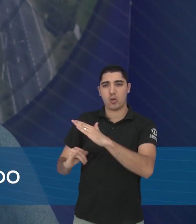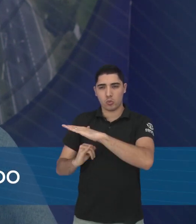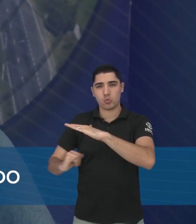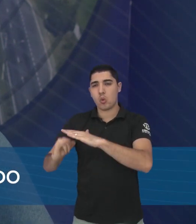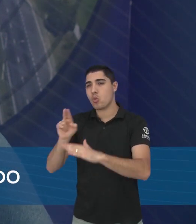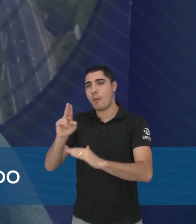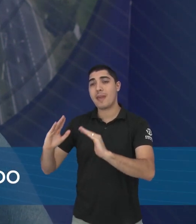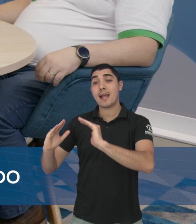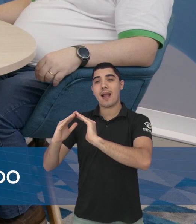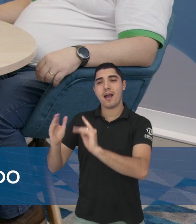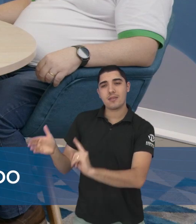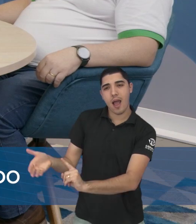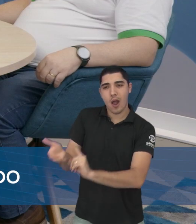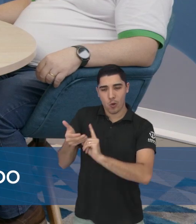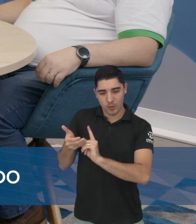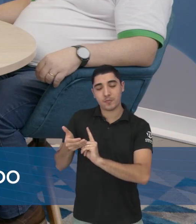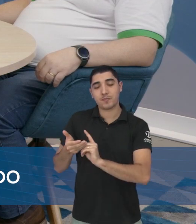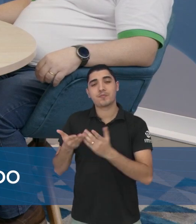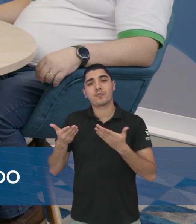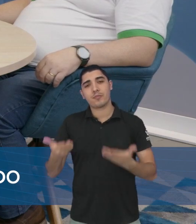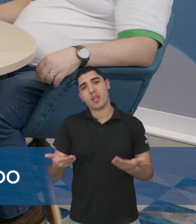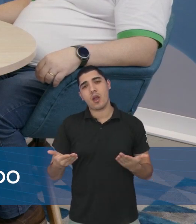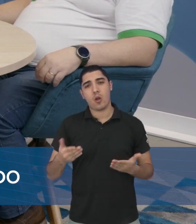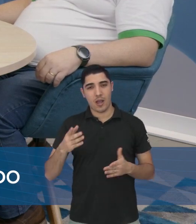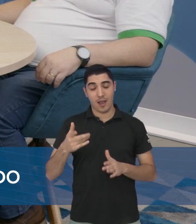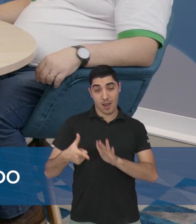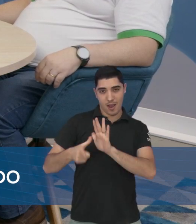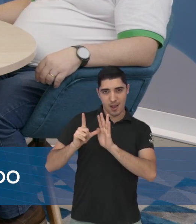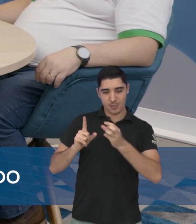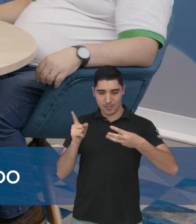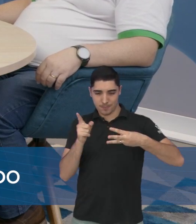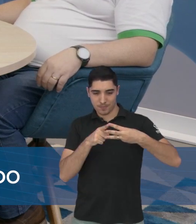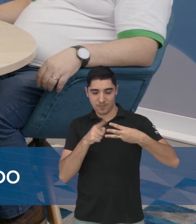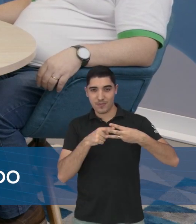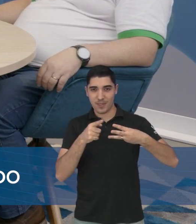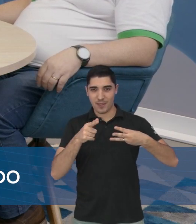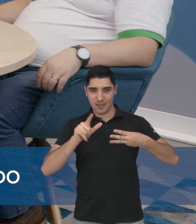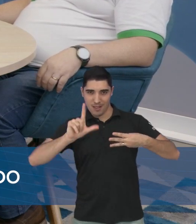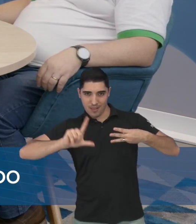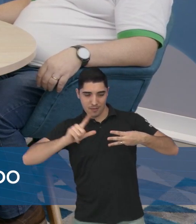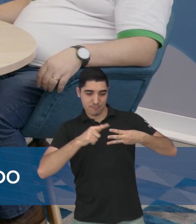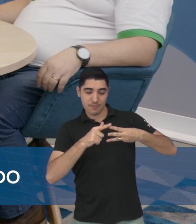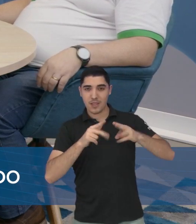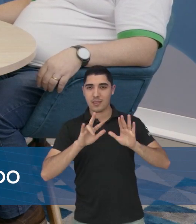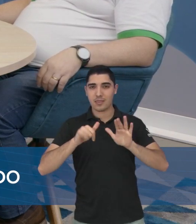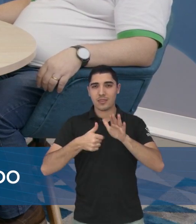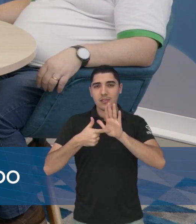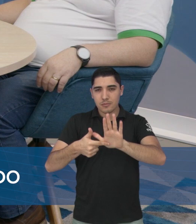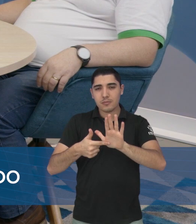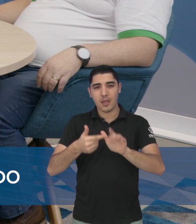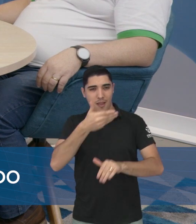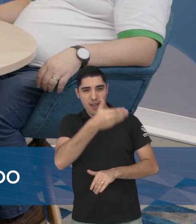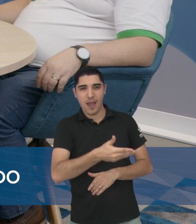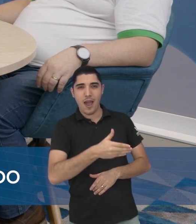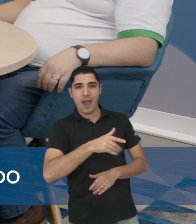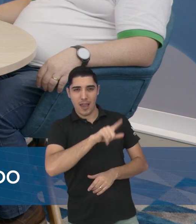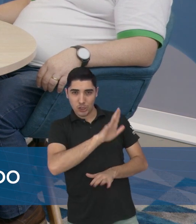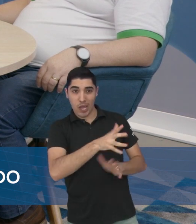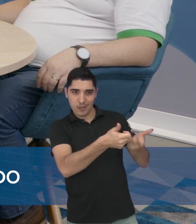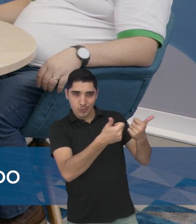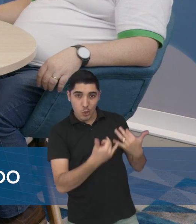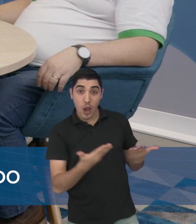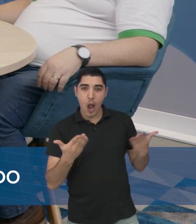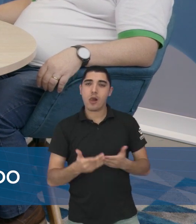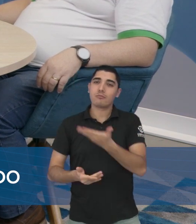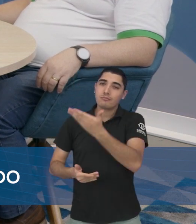Prado. Eu terminei o primeiro bloco falando um pouquinho da instituição, né, que a Luciana trabalha. Queria que você